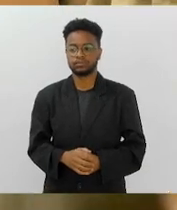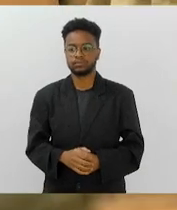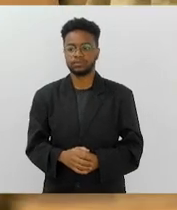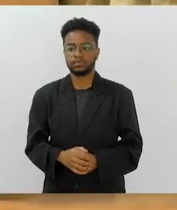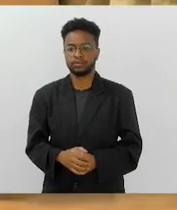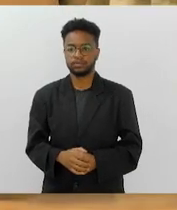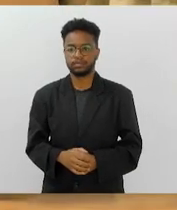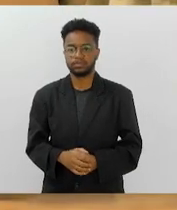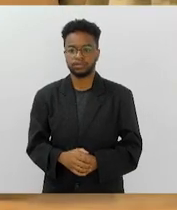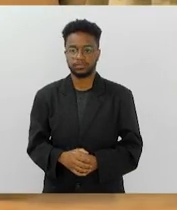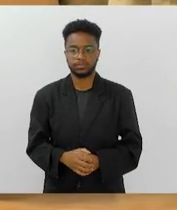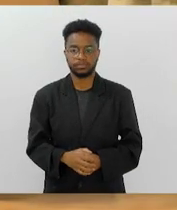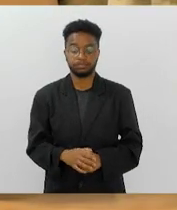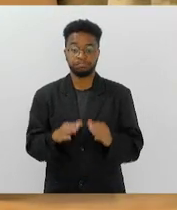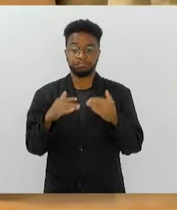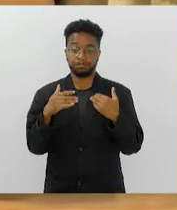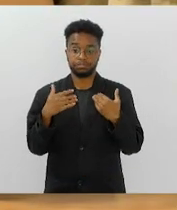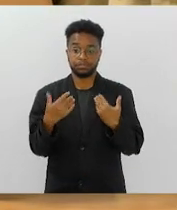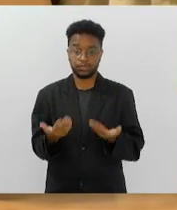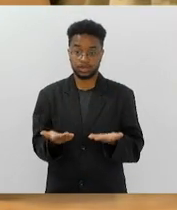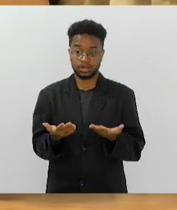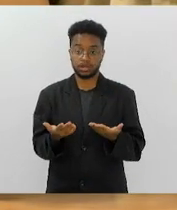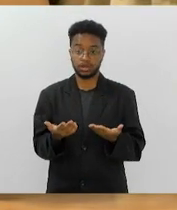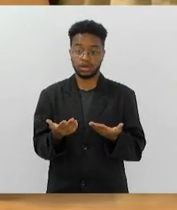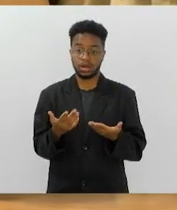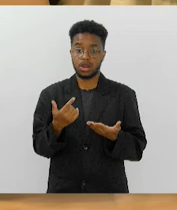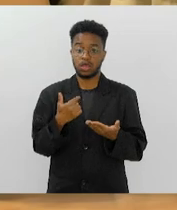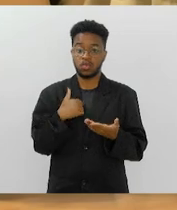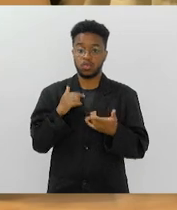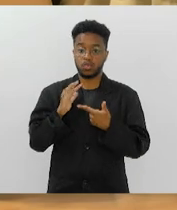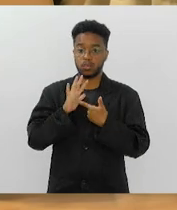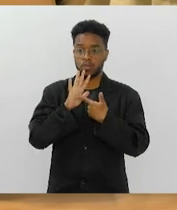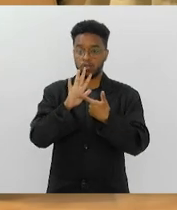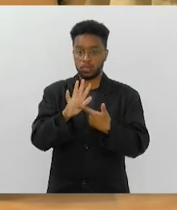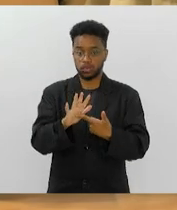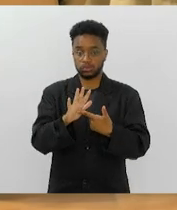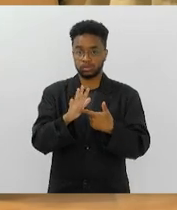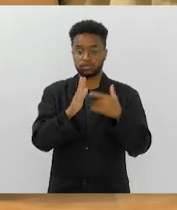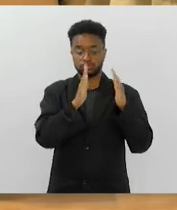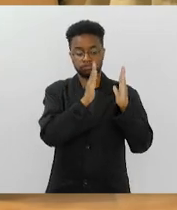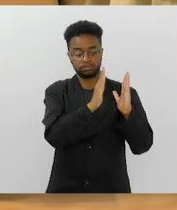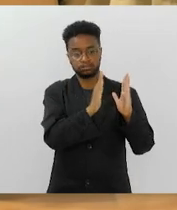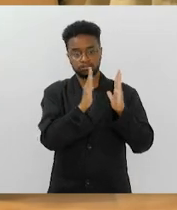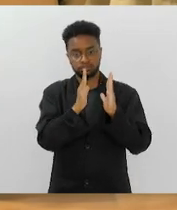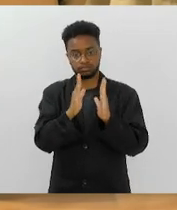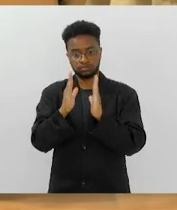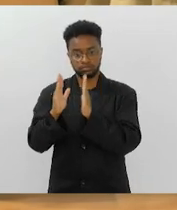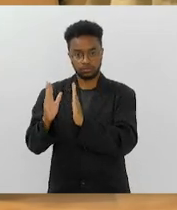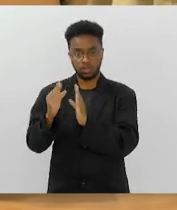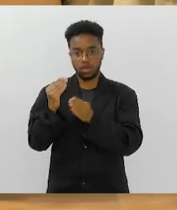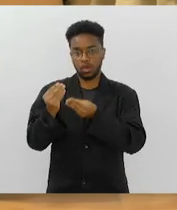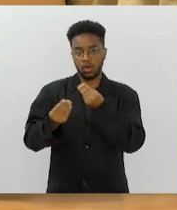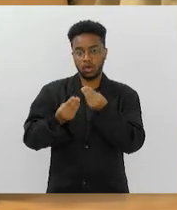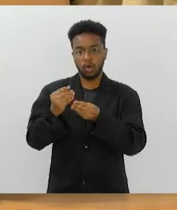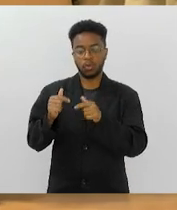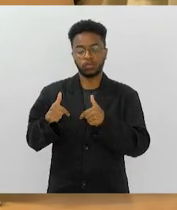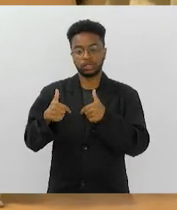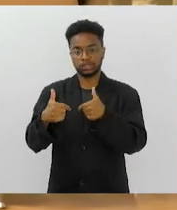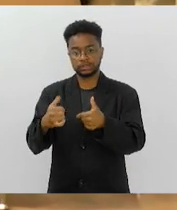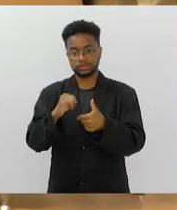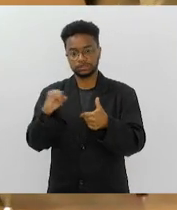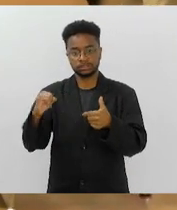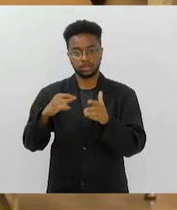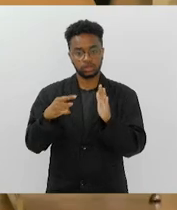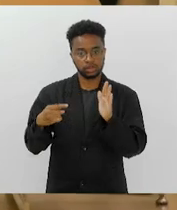Bem, como eu apresentei naquelas fases de processamento das denúncias, nós sempre